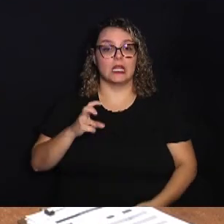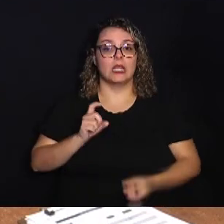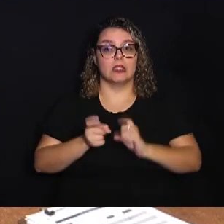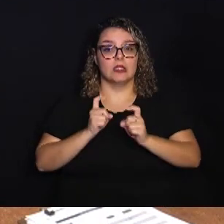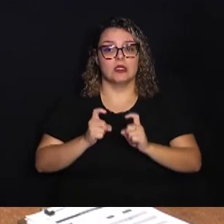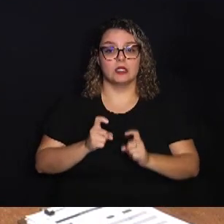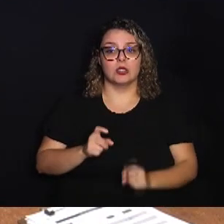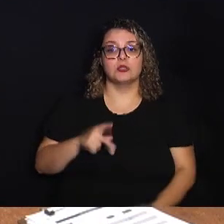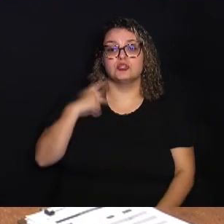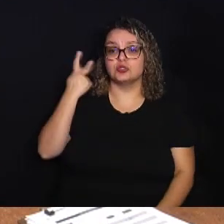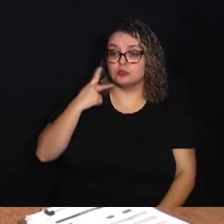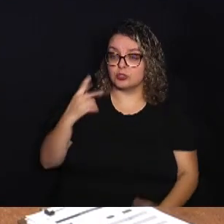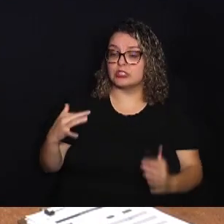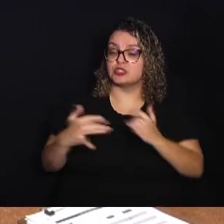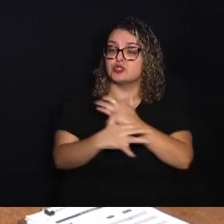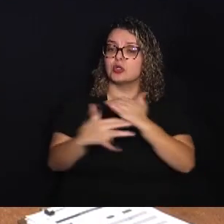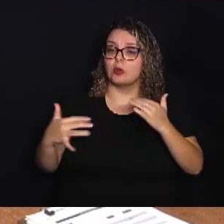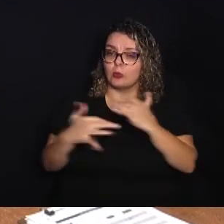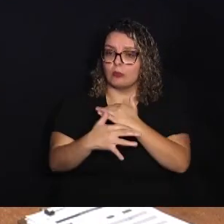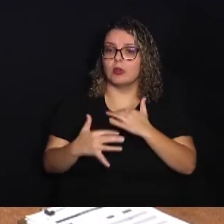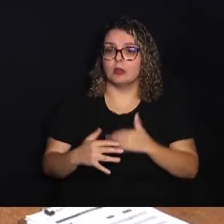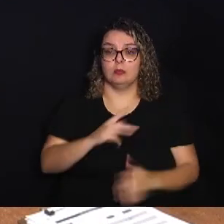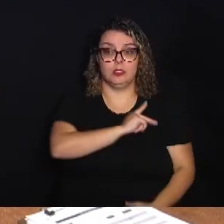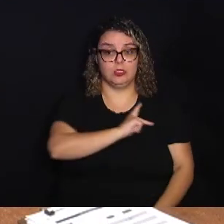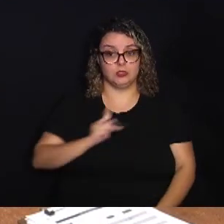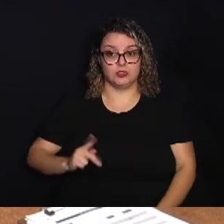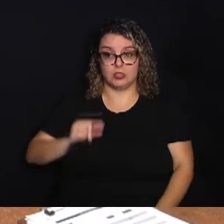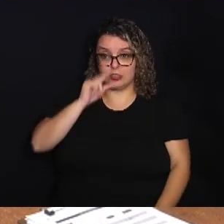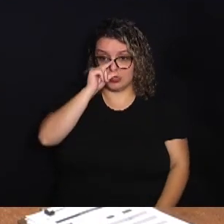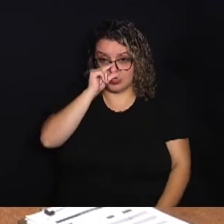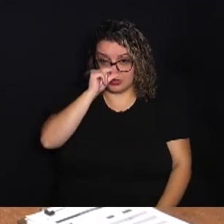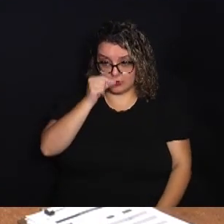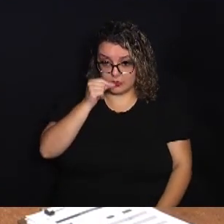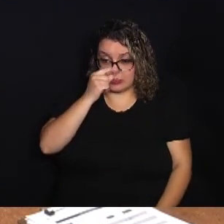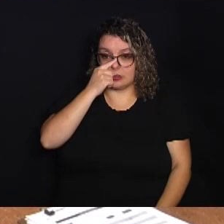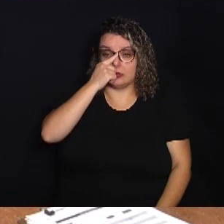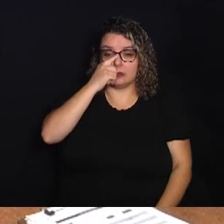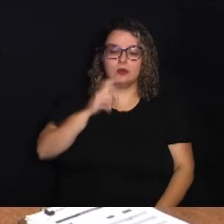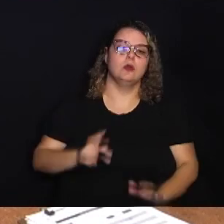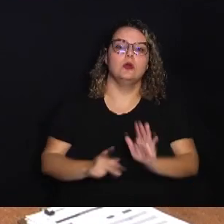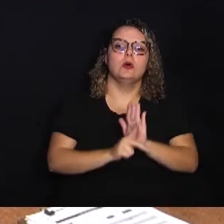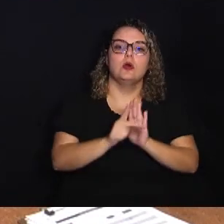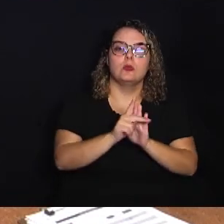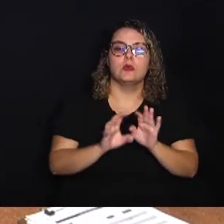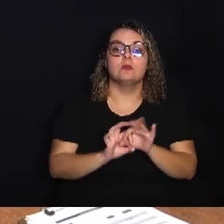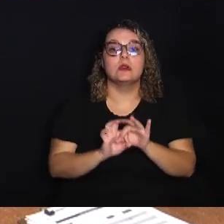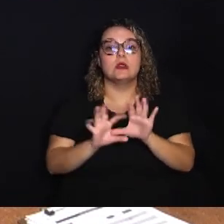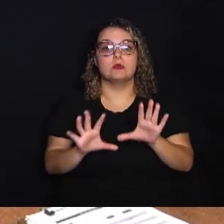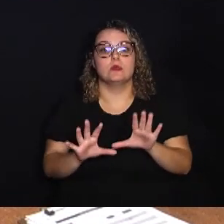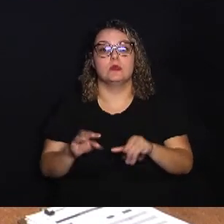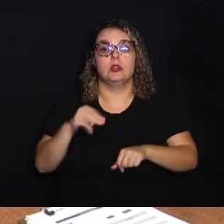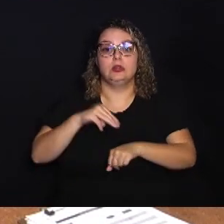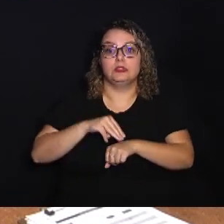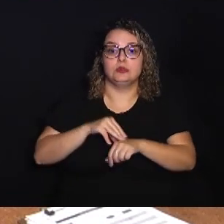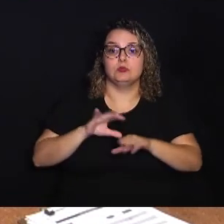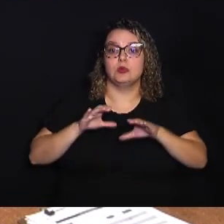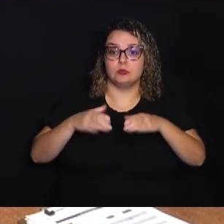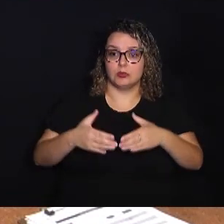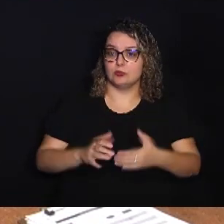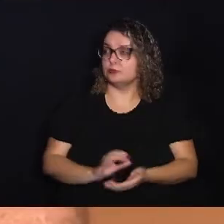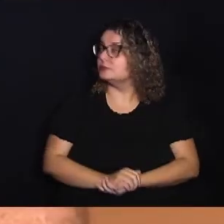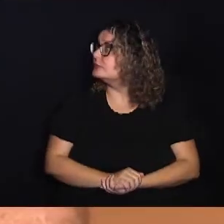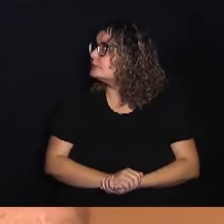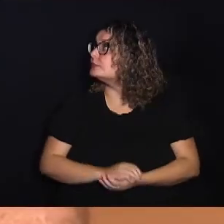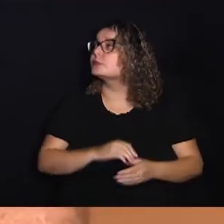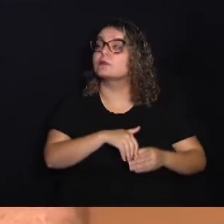na quinta reunião da comissão de política Urbana presidida pelo vereador Arnaldo salvete um projeto foi deliberado pelos membros do